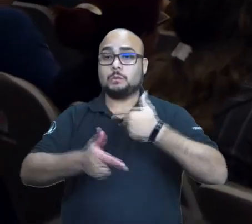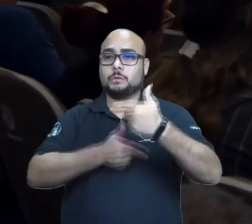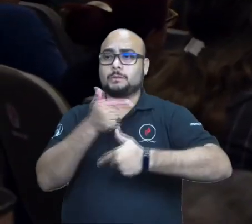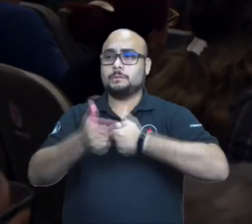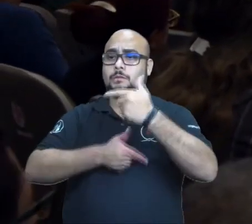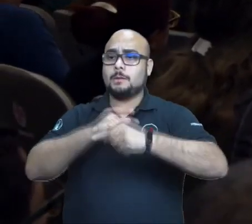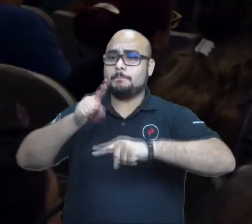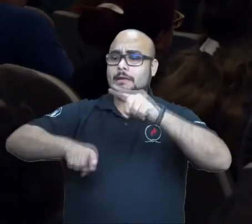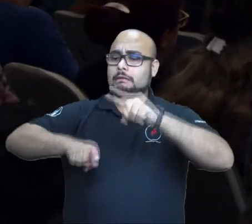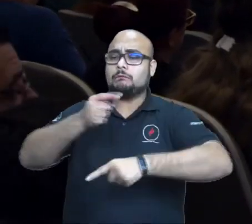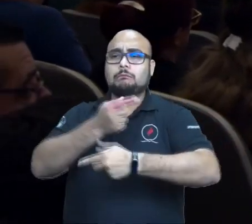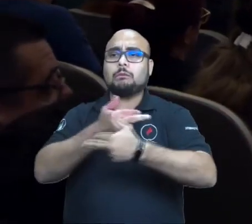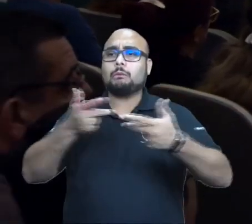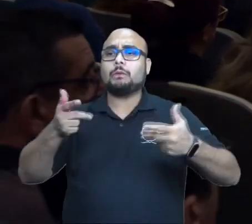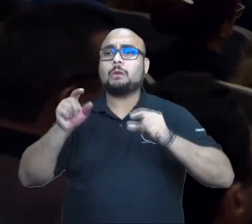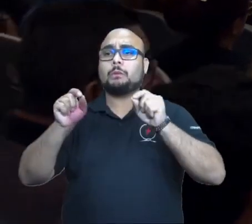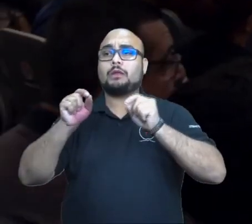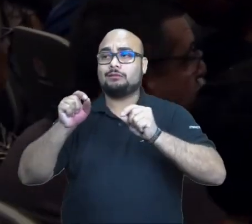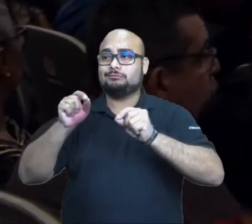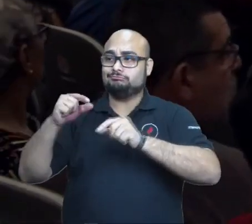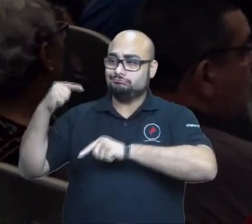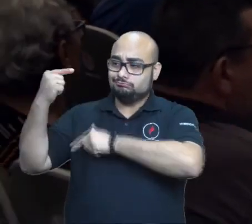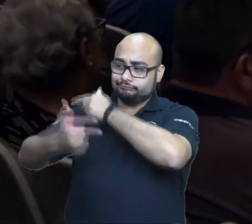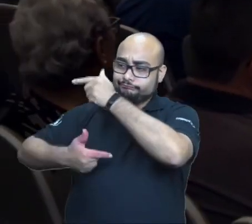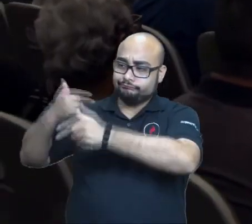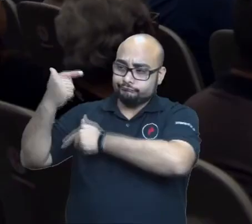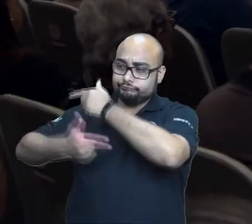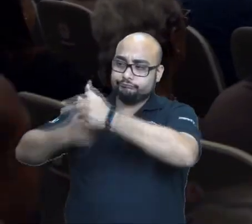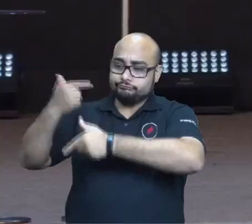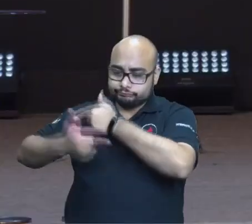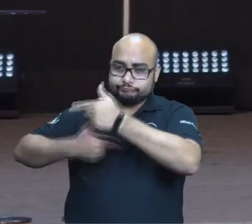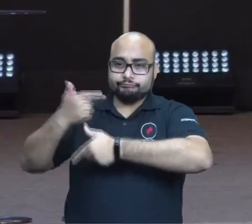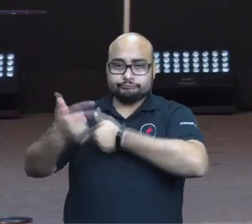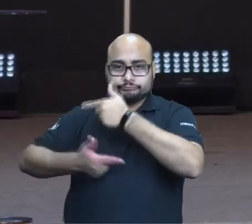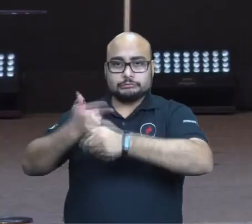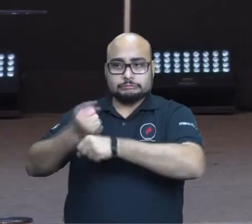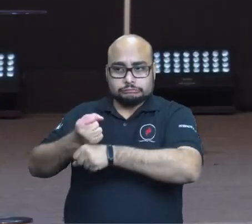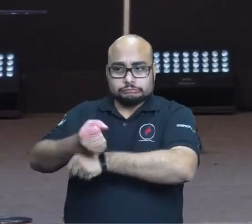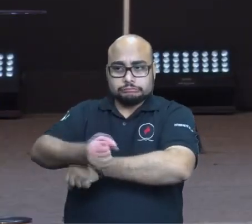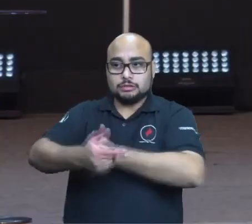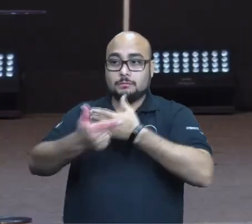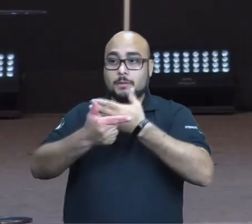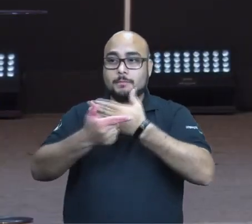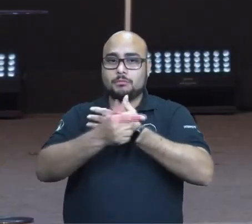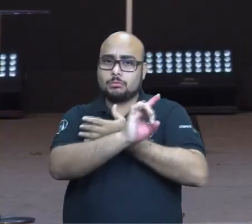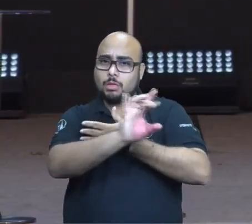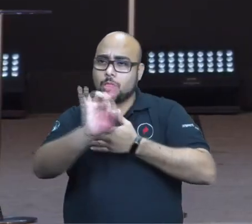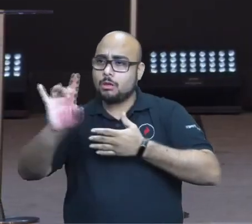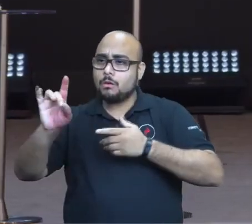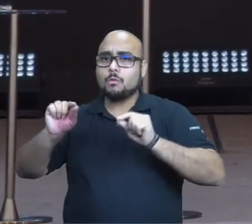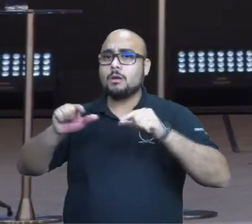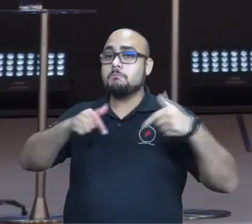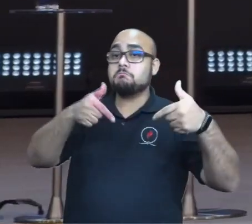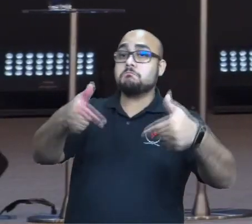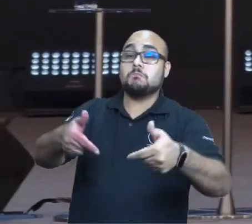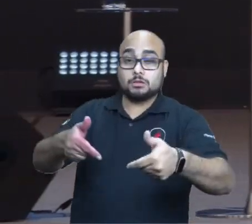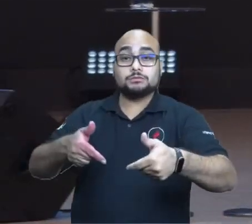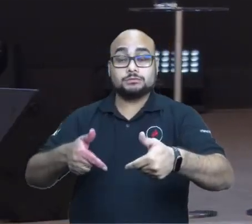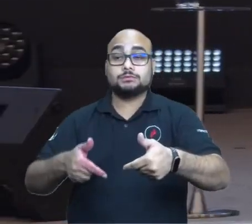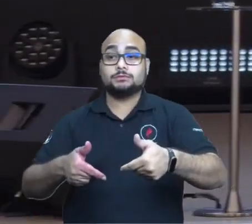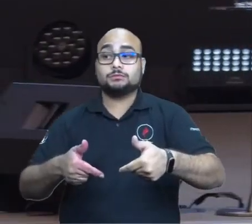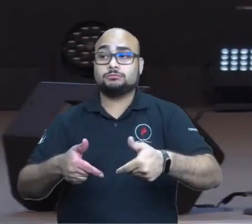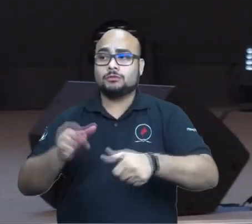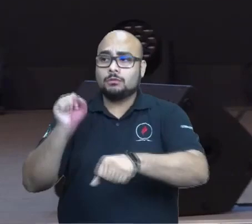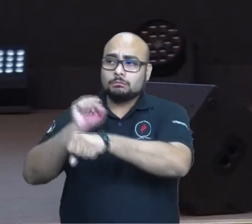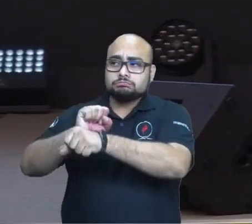postas aonde os trabalhadores estão executando suas tarefas um vira massa para um lado o outro amarra a